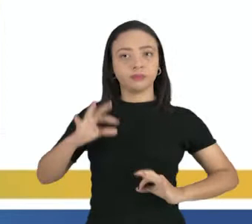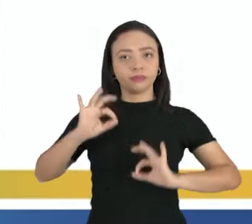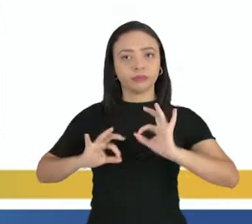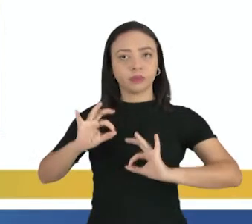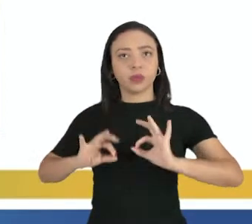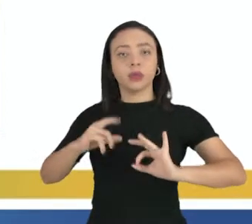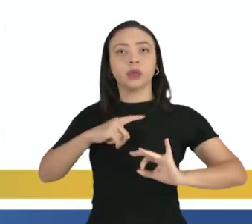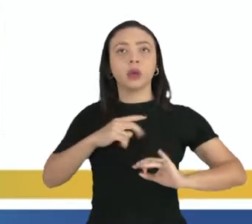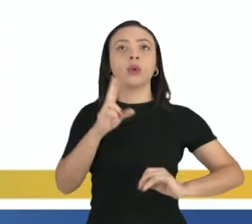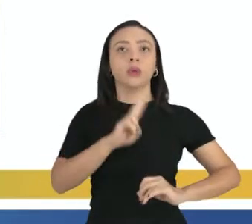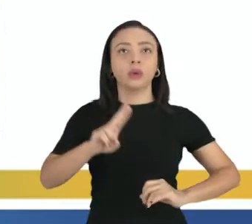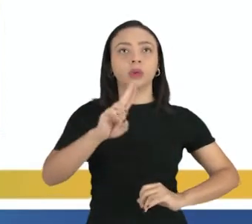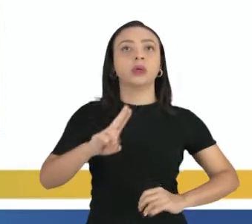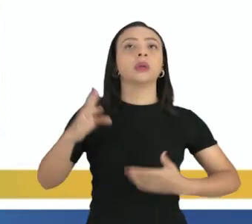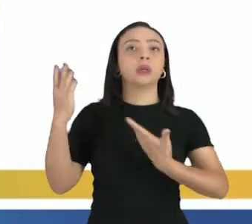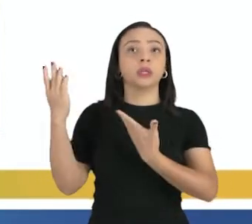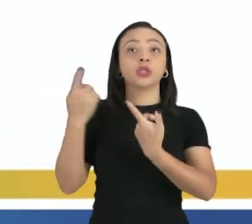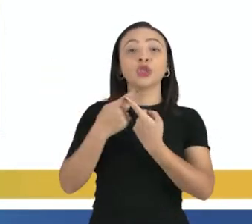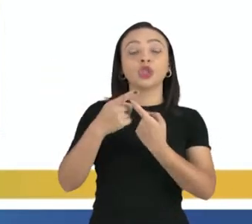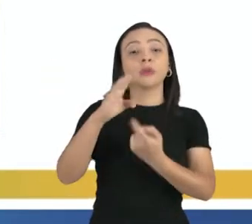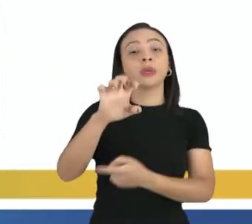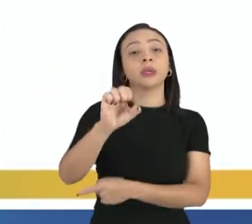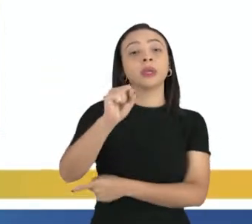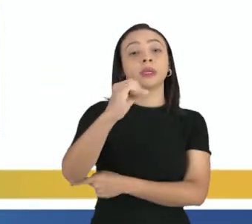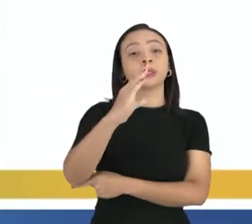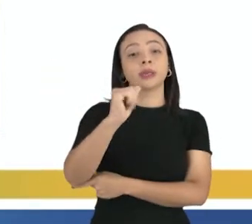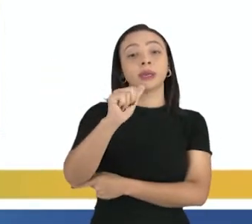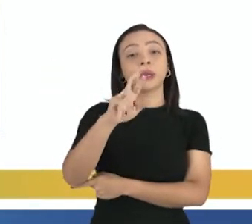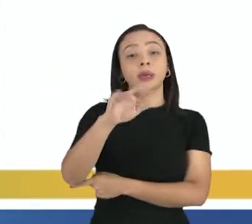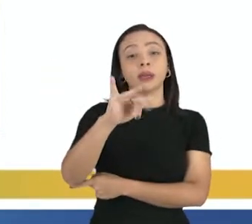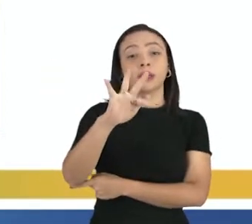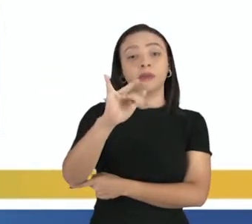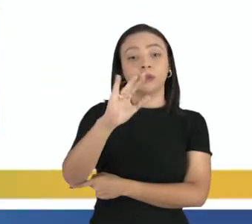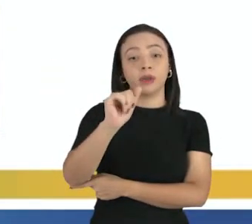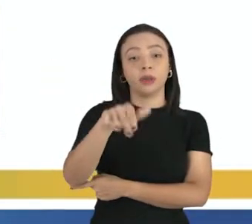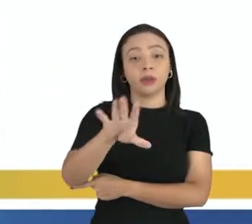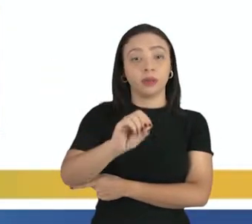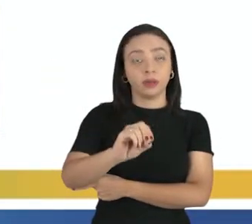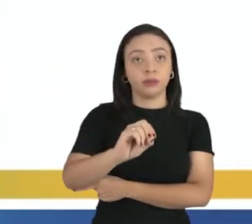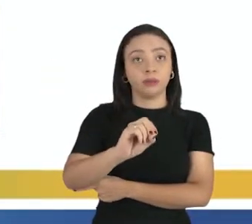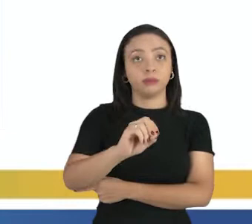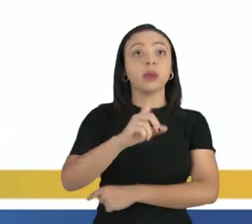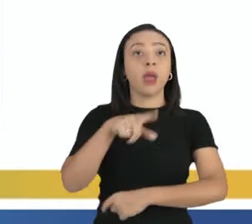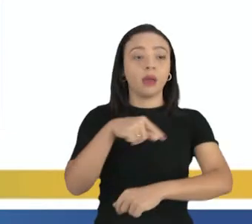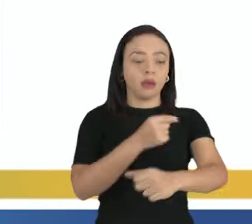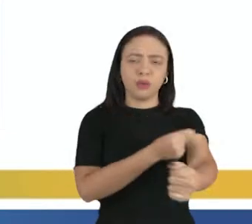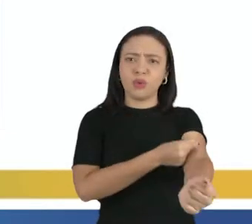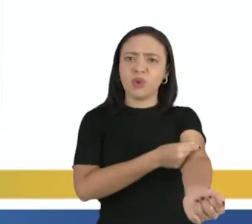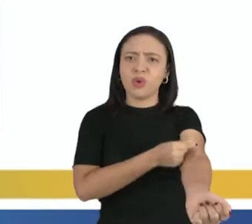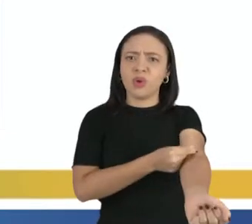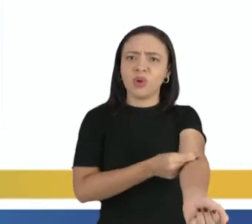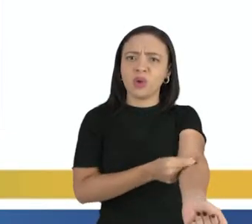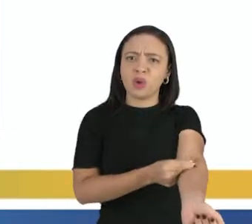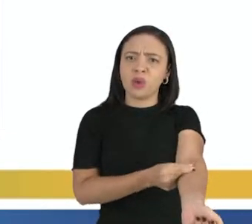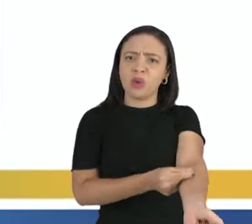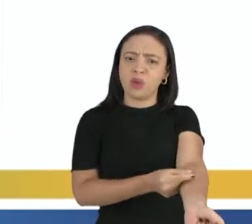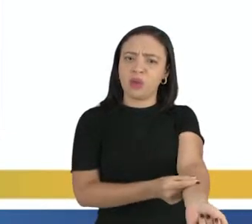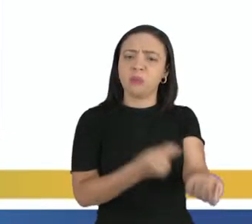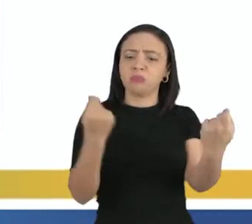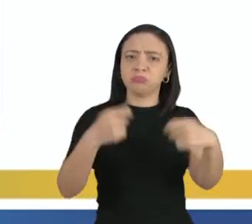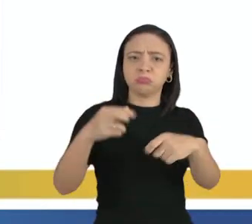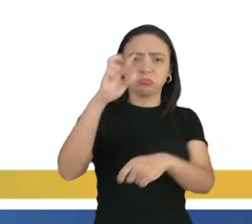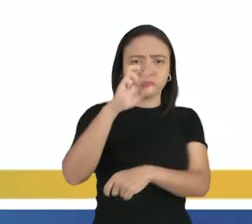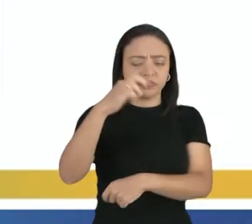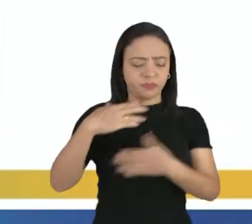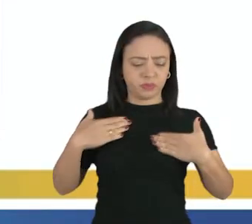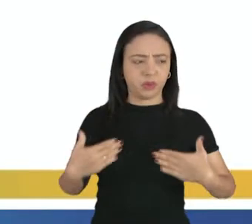trabalhados aqui com a escarificação, né? Que são essas pequenas marcas, cicatrizes que vocês podem observar